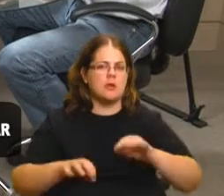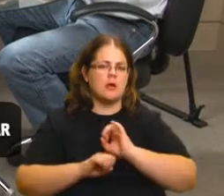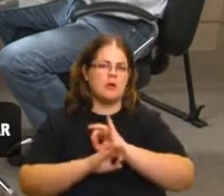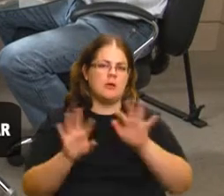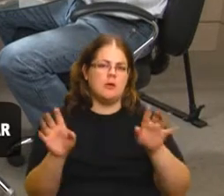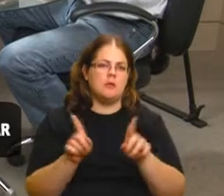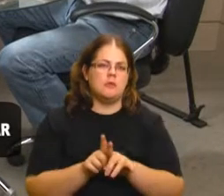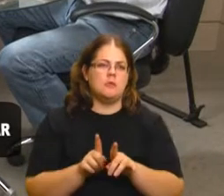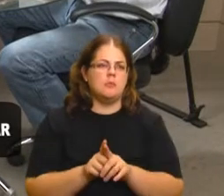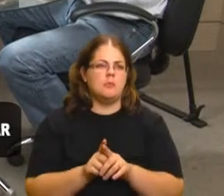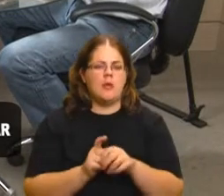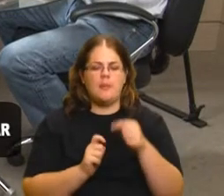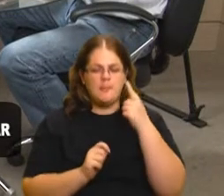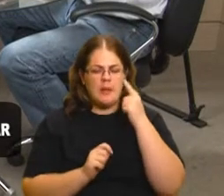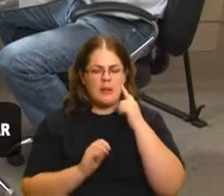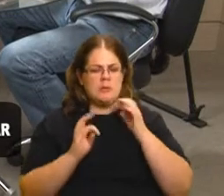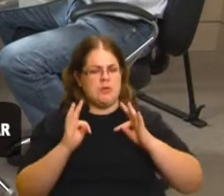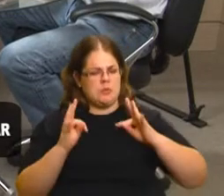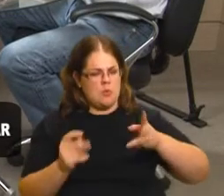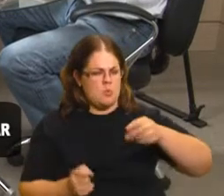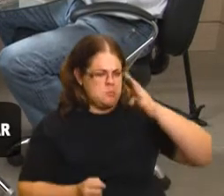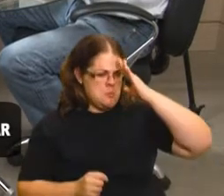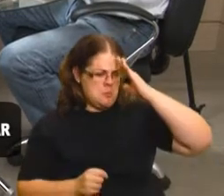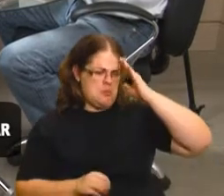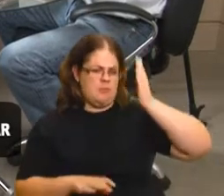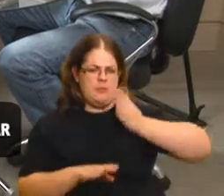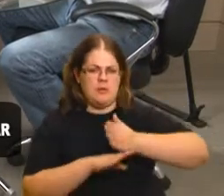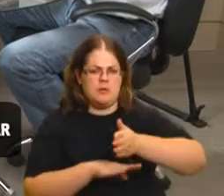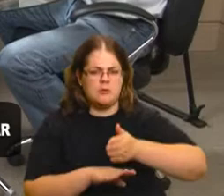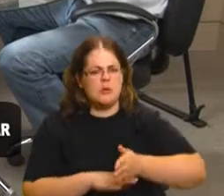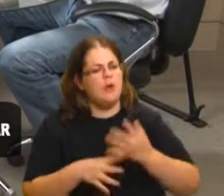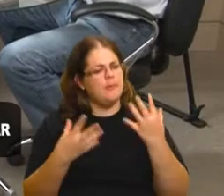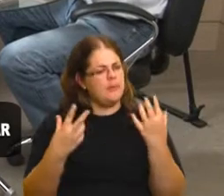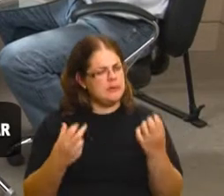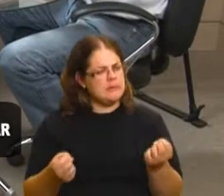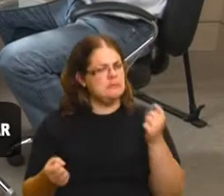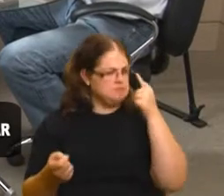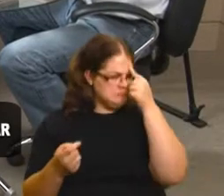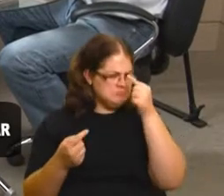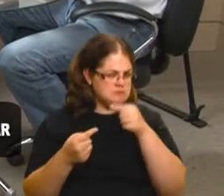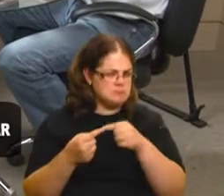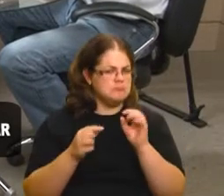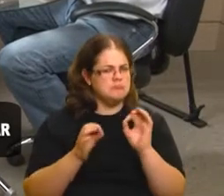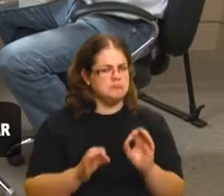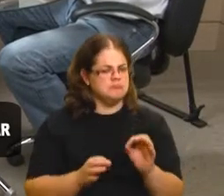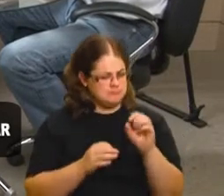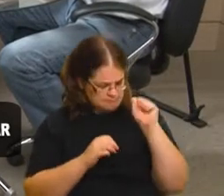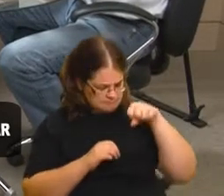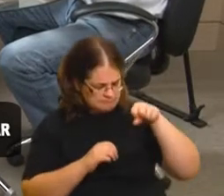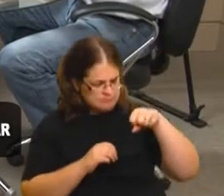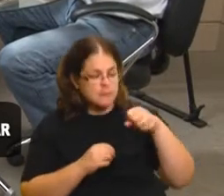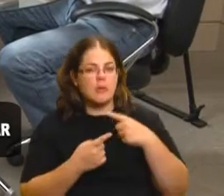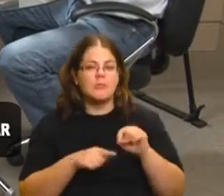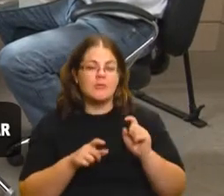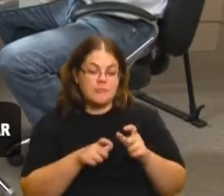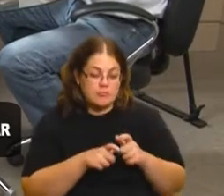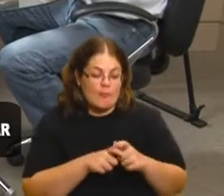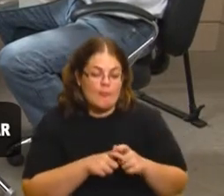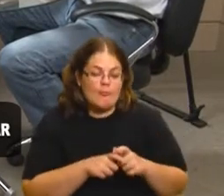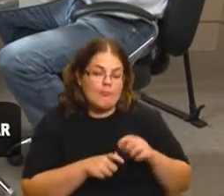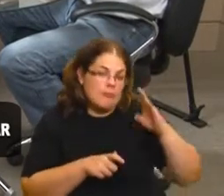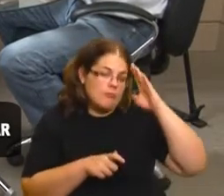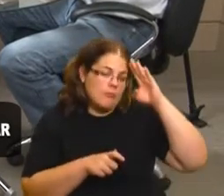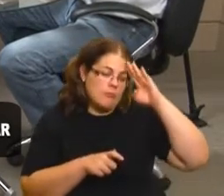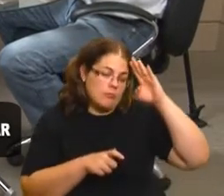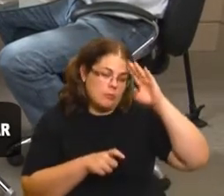porque sempre ficou aquela vez que todos os militares participavam e concordavam, né, mas dizendo, olha, eles eram uma minoria,